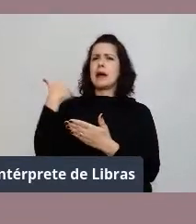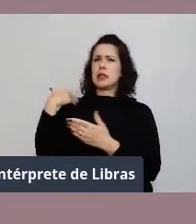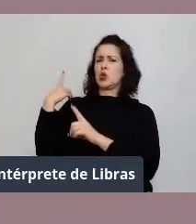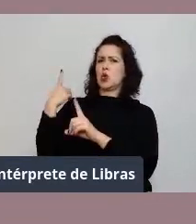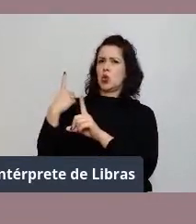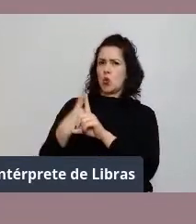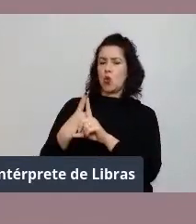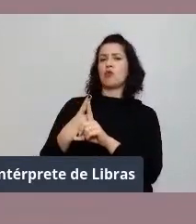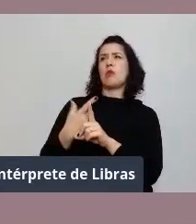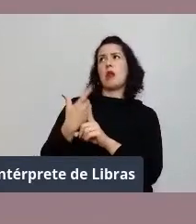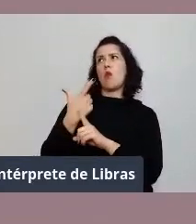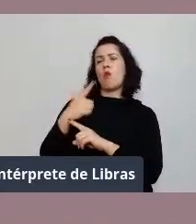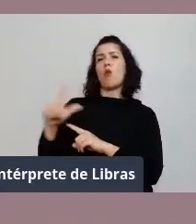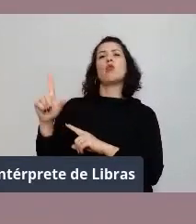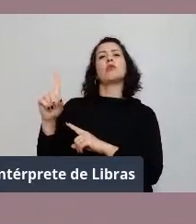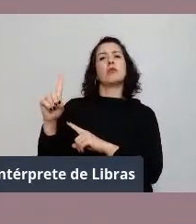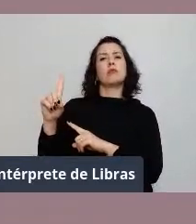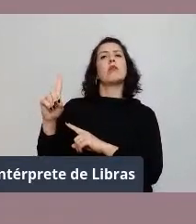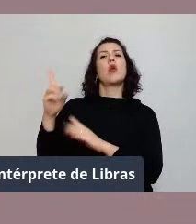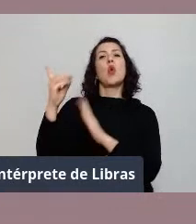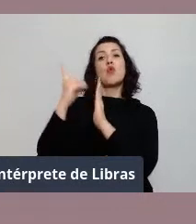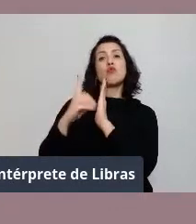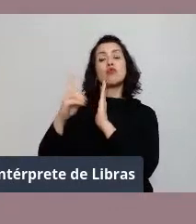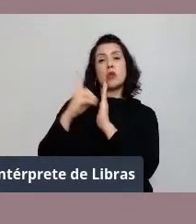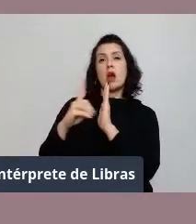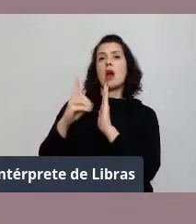Diário de Luto, do Barthes.